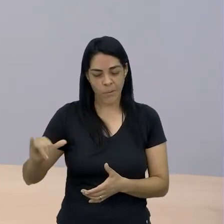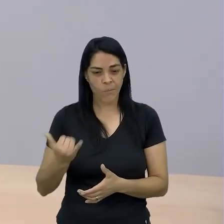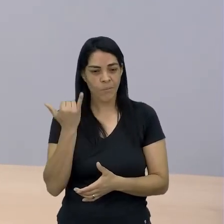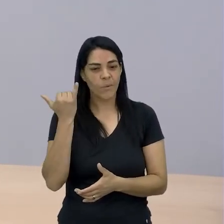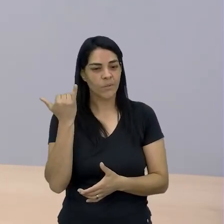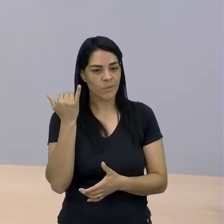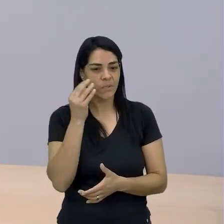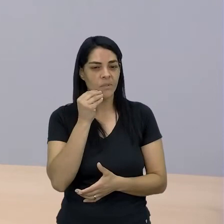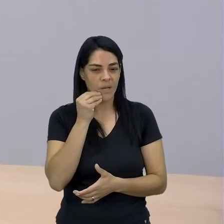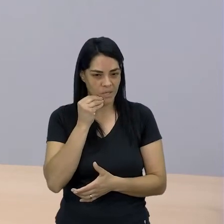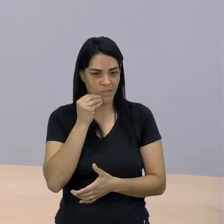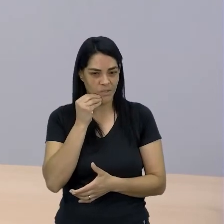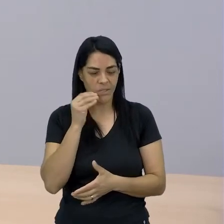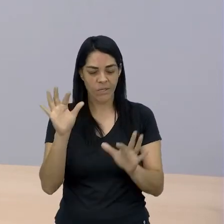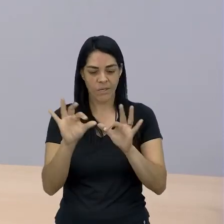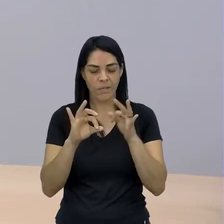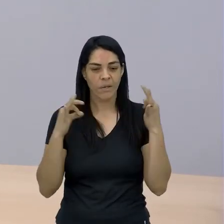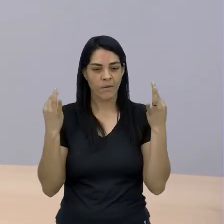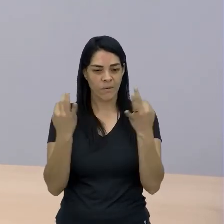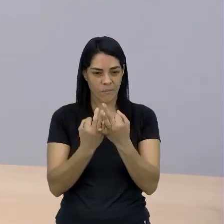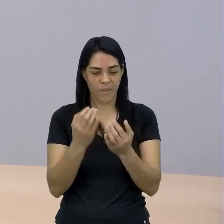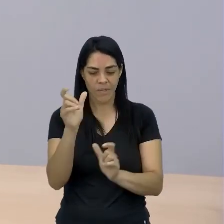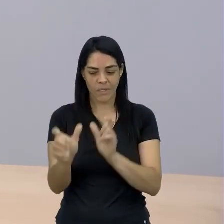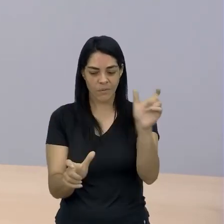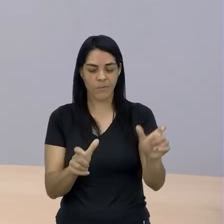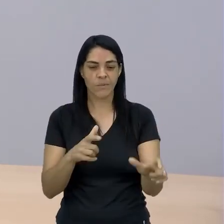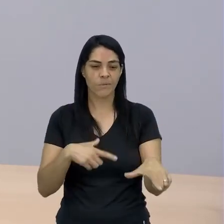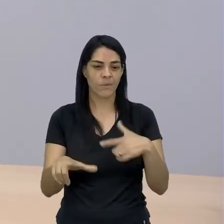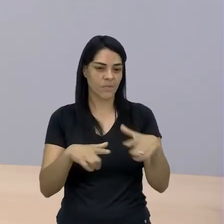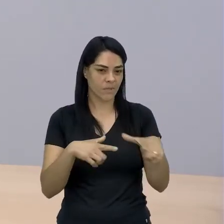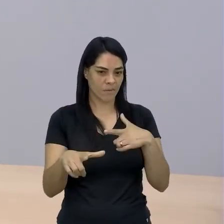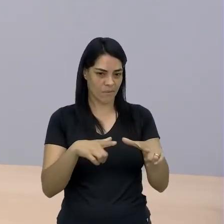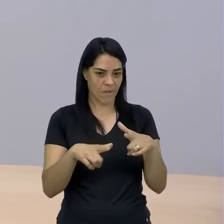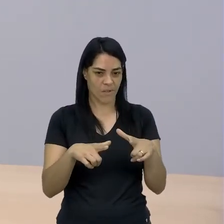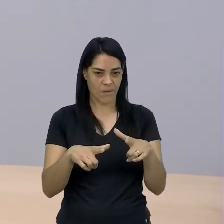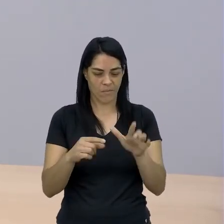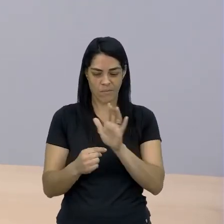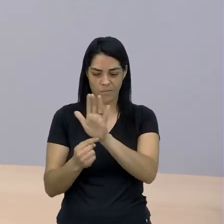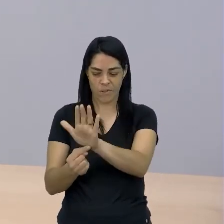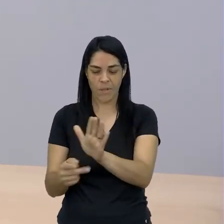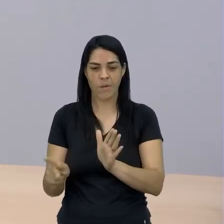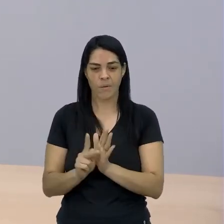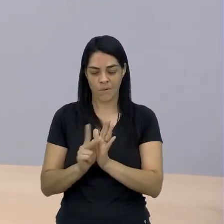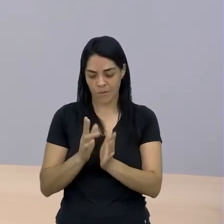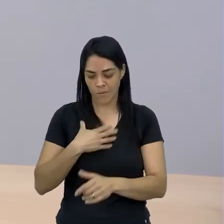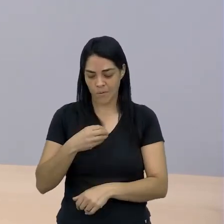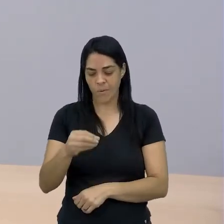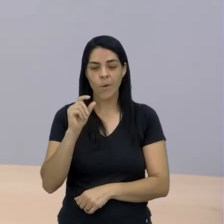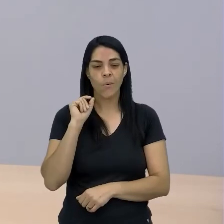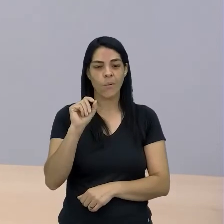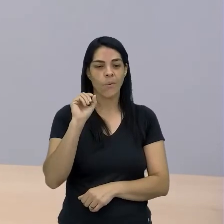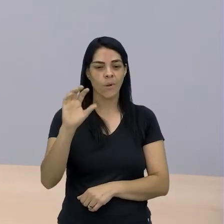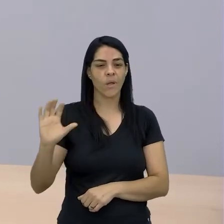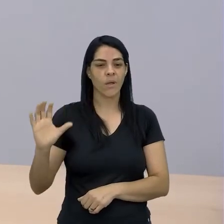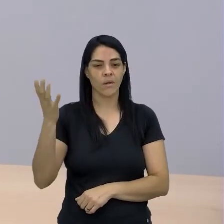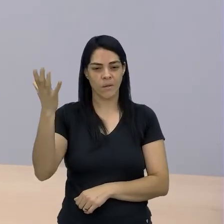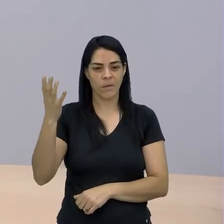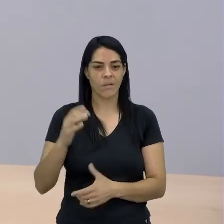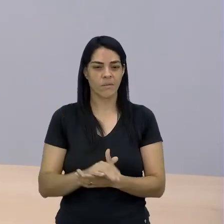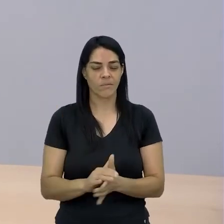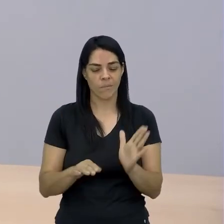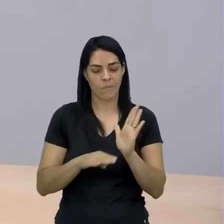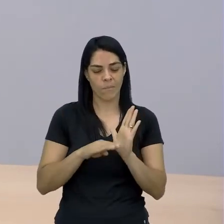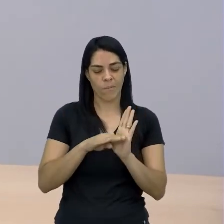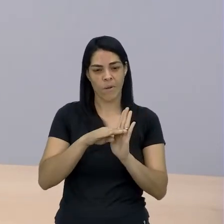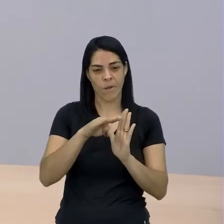oportunidades que essas famílias de trabalhadores legarão para os seus filhos. E aí, por cadeia, por